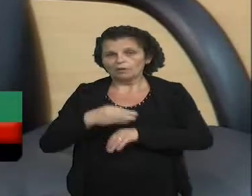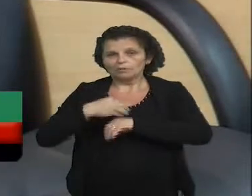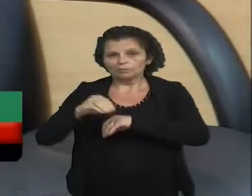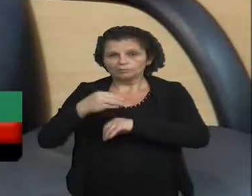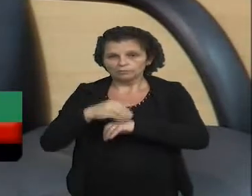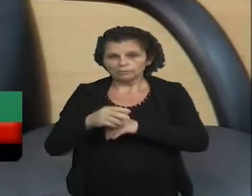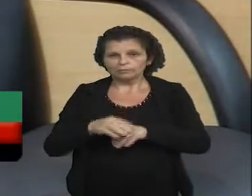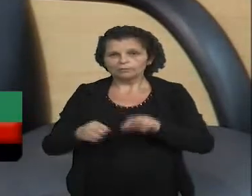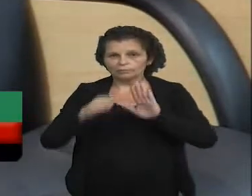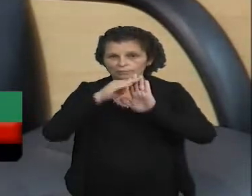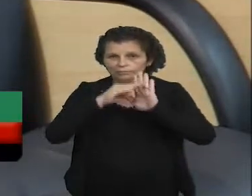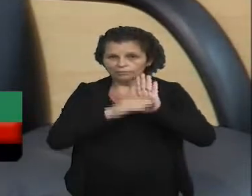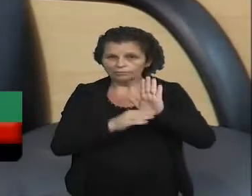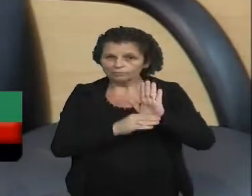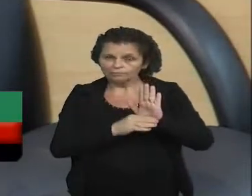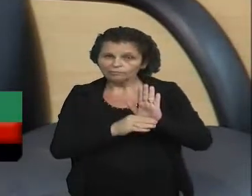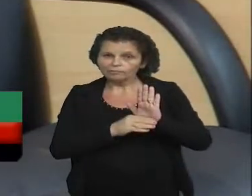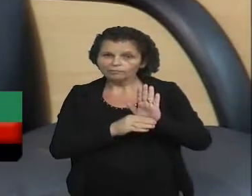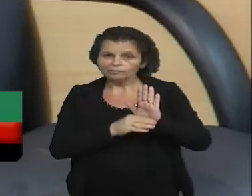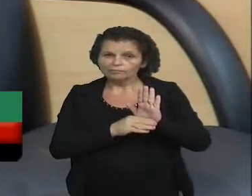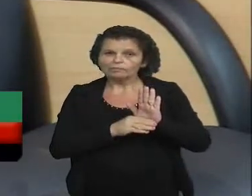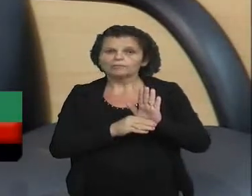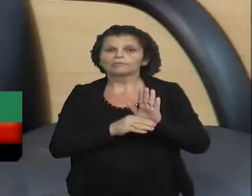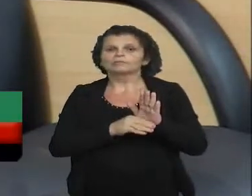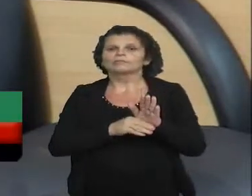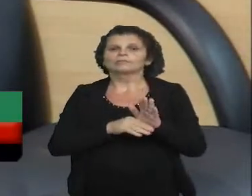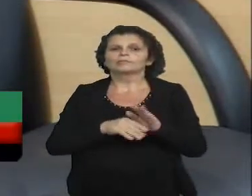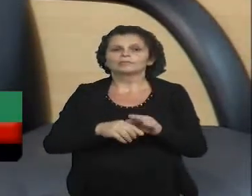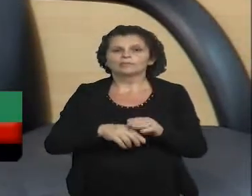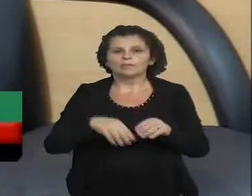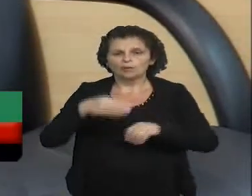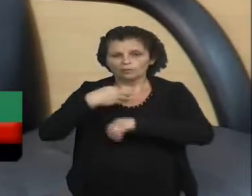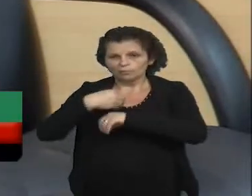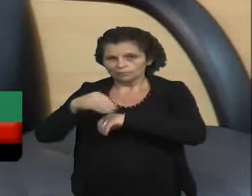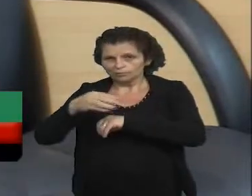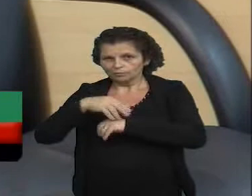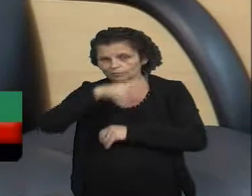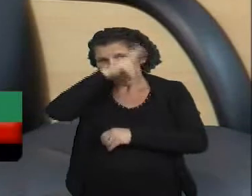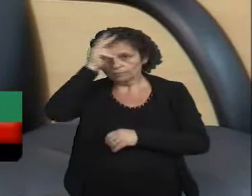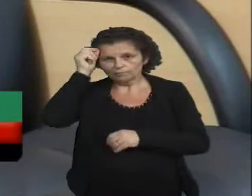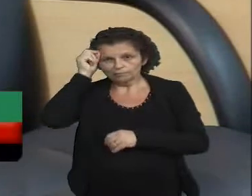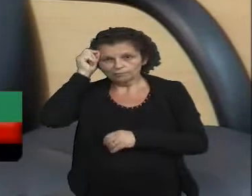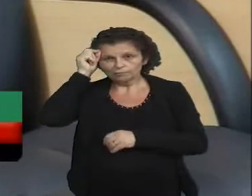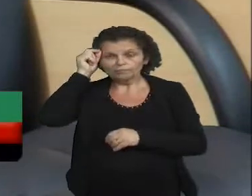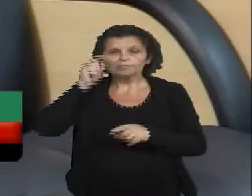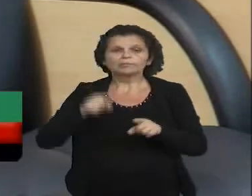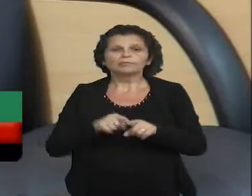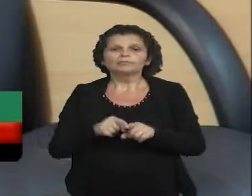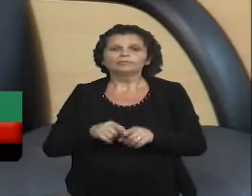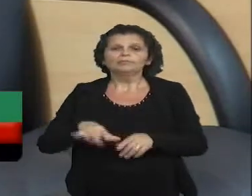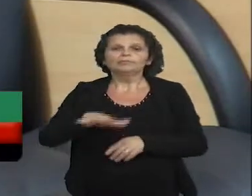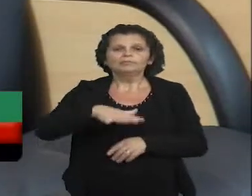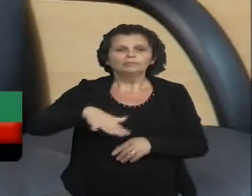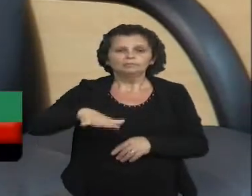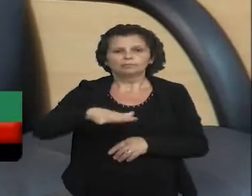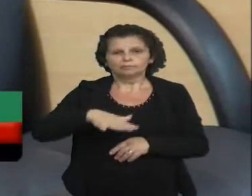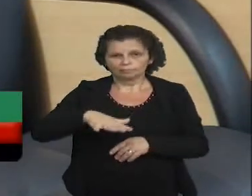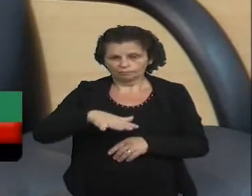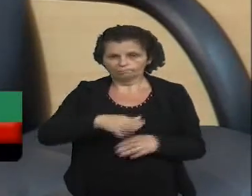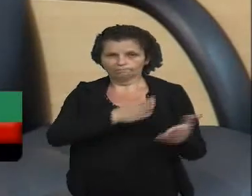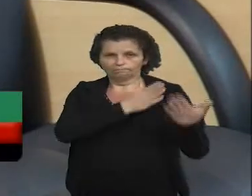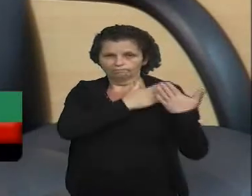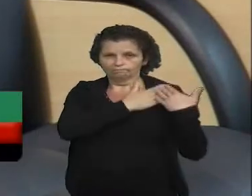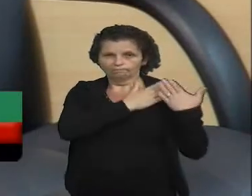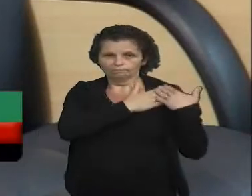mesa, observadas as formalidades regimentais, que seja enviado ofício ao senhor prefeito para que determine ao